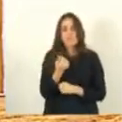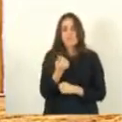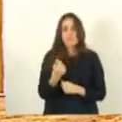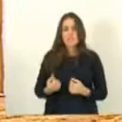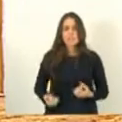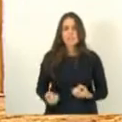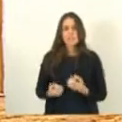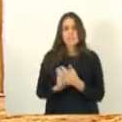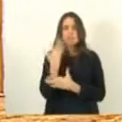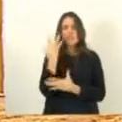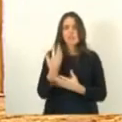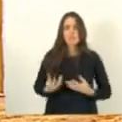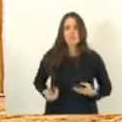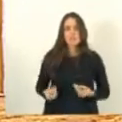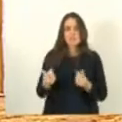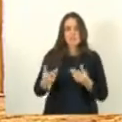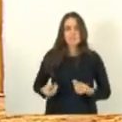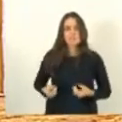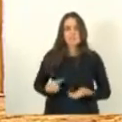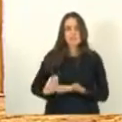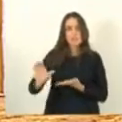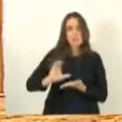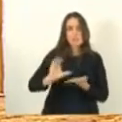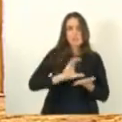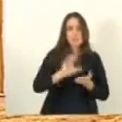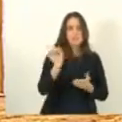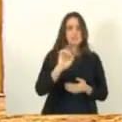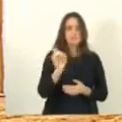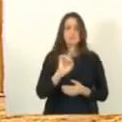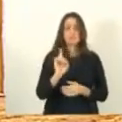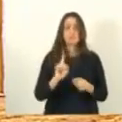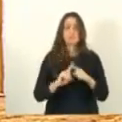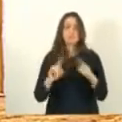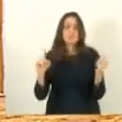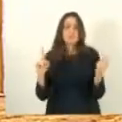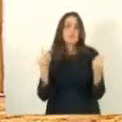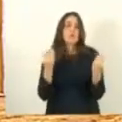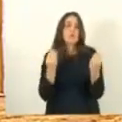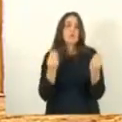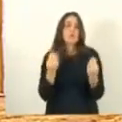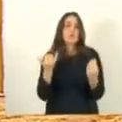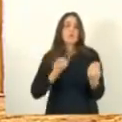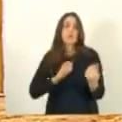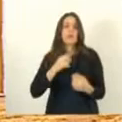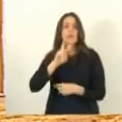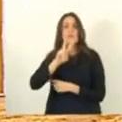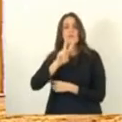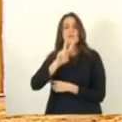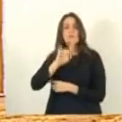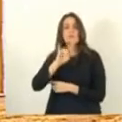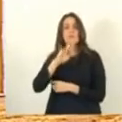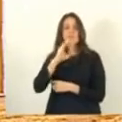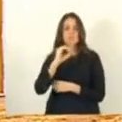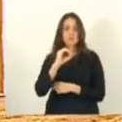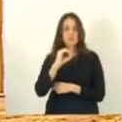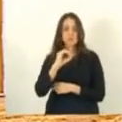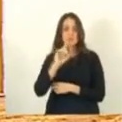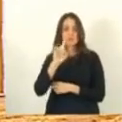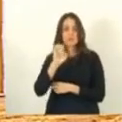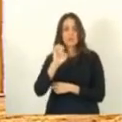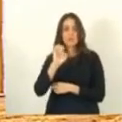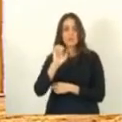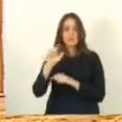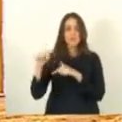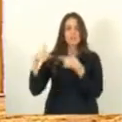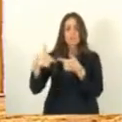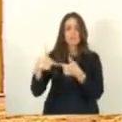estamos criando um órgão, não estamos criando cargo, portanto, não há que se dizer em vício de iniciativa. E ainda